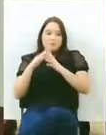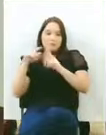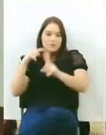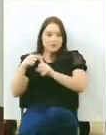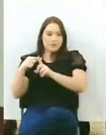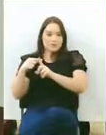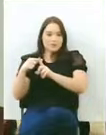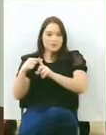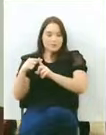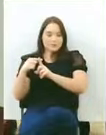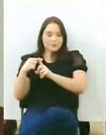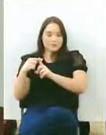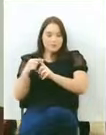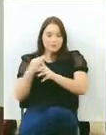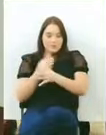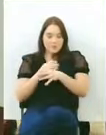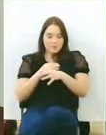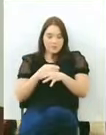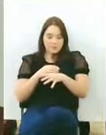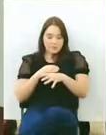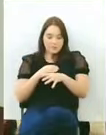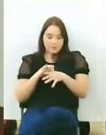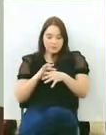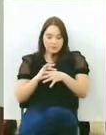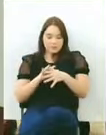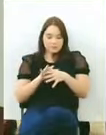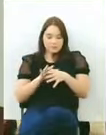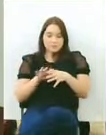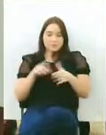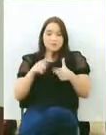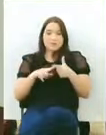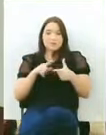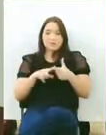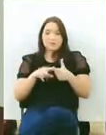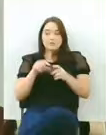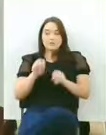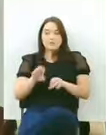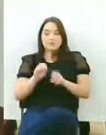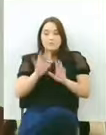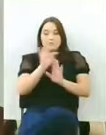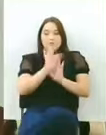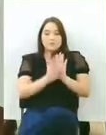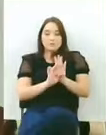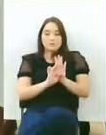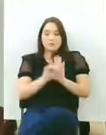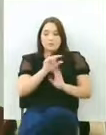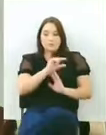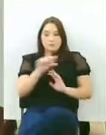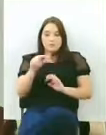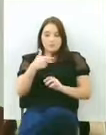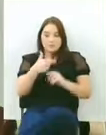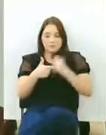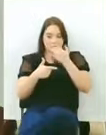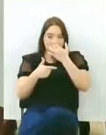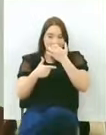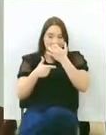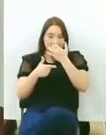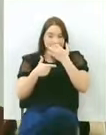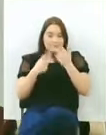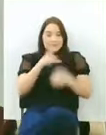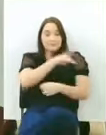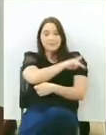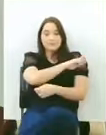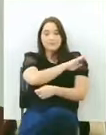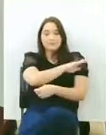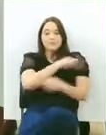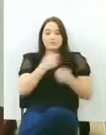para pastorearem a casa de Deus. O segundo ensinamento de Pedro no texto, também no versículo 2, é